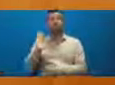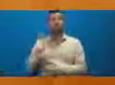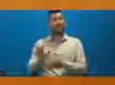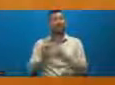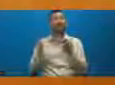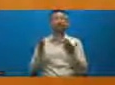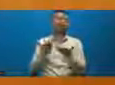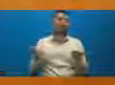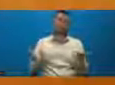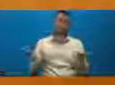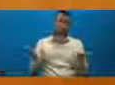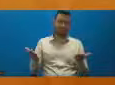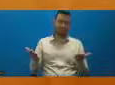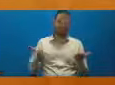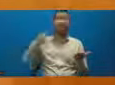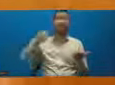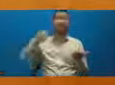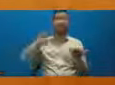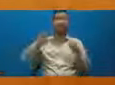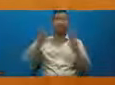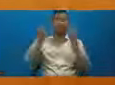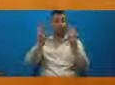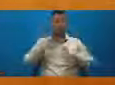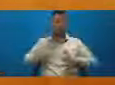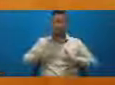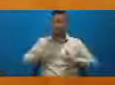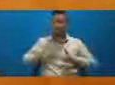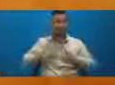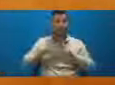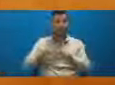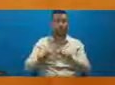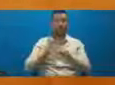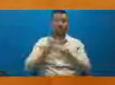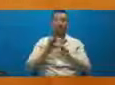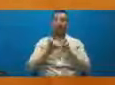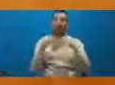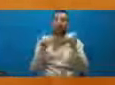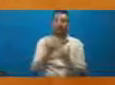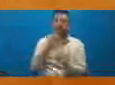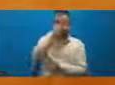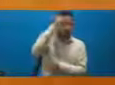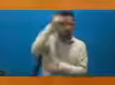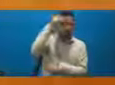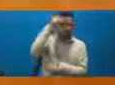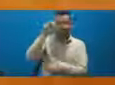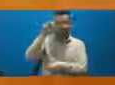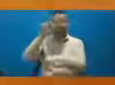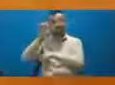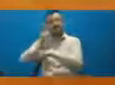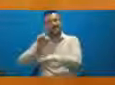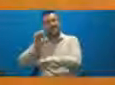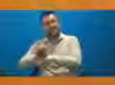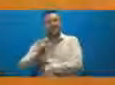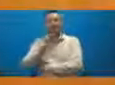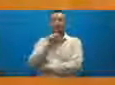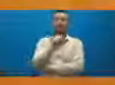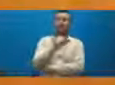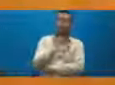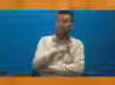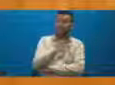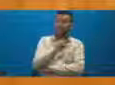e esse é o primeiro tema de todos os congressos municipais e estaduais do PSB Brasil afora